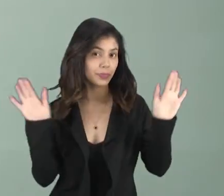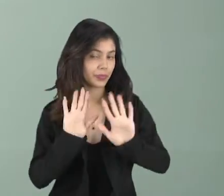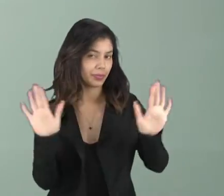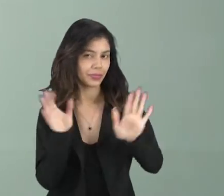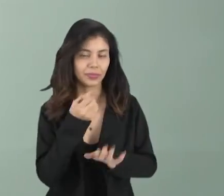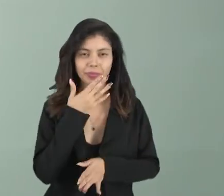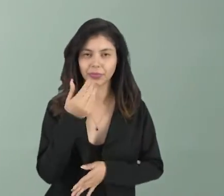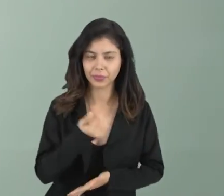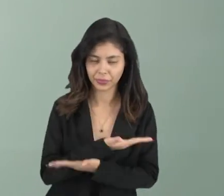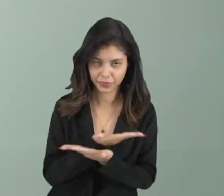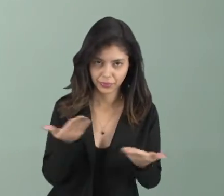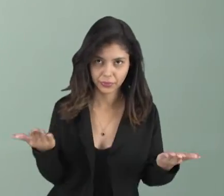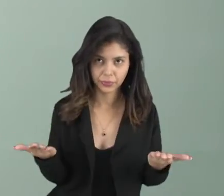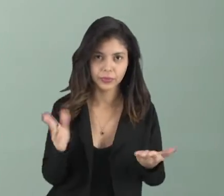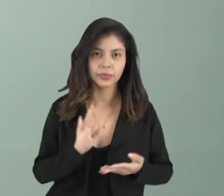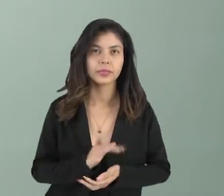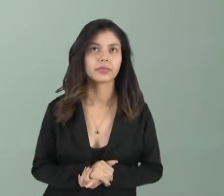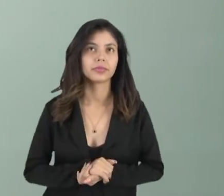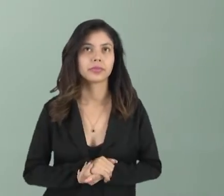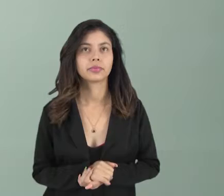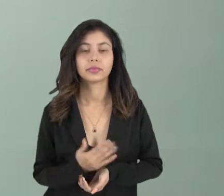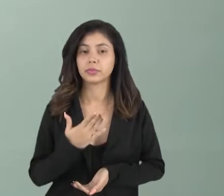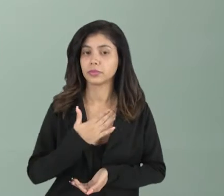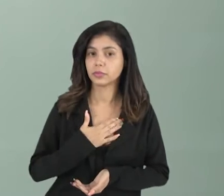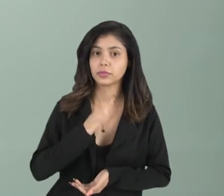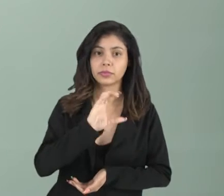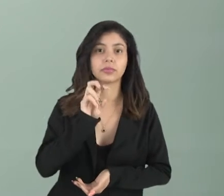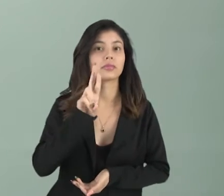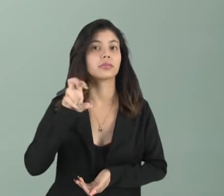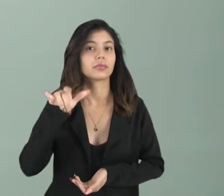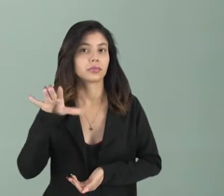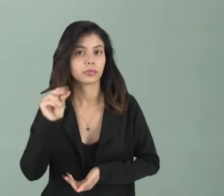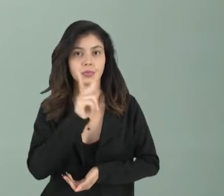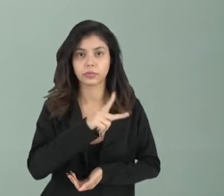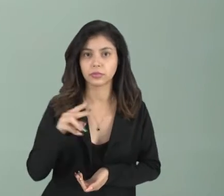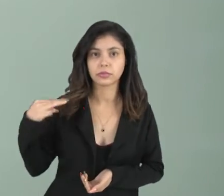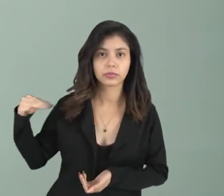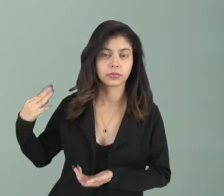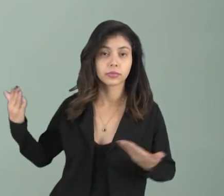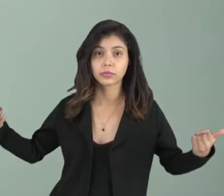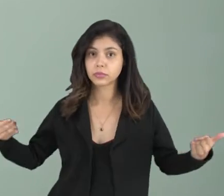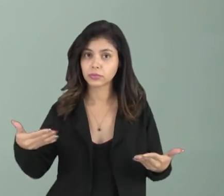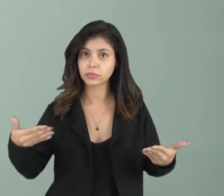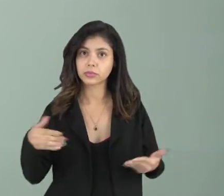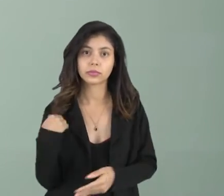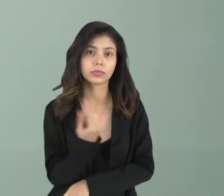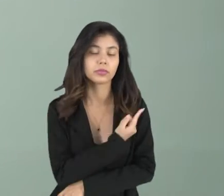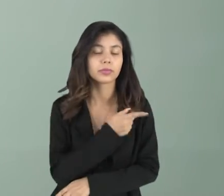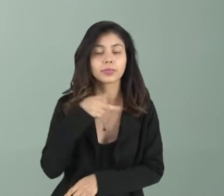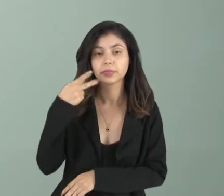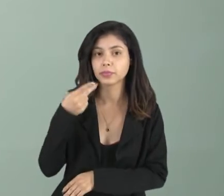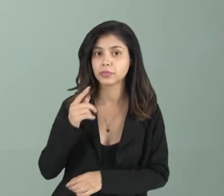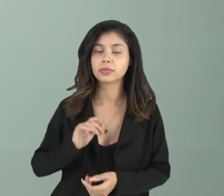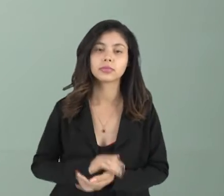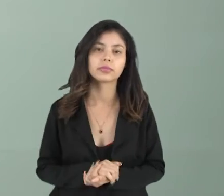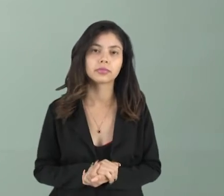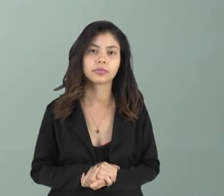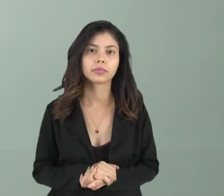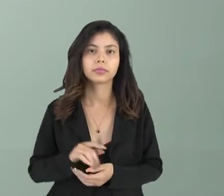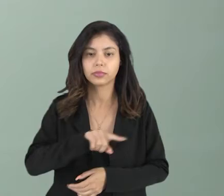Olá, tudo bom? Eu sou o Carlos, professor de matemática, e hoje nós vamos falar